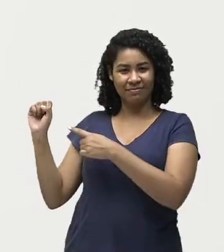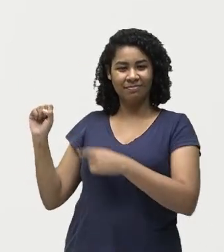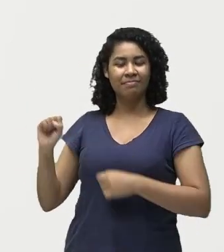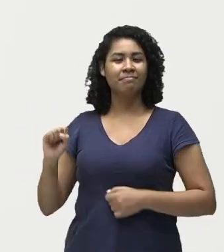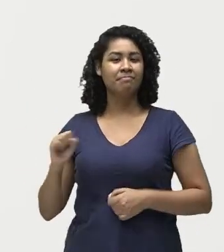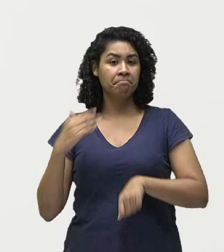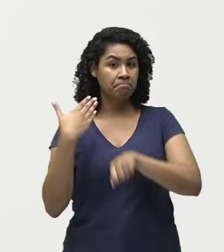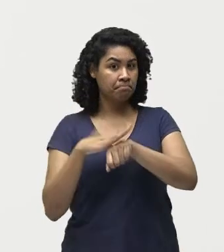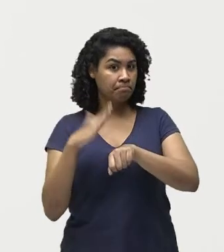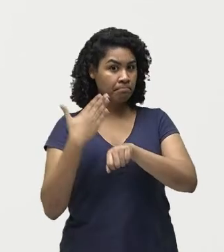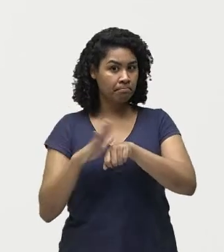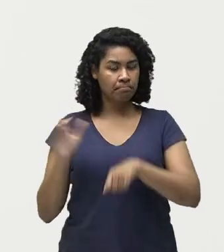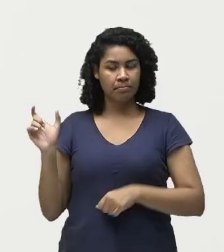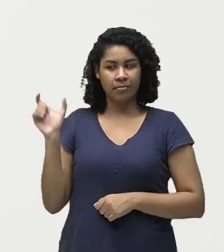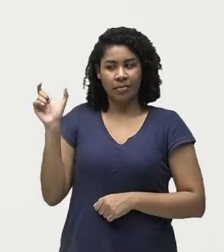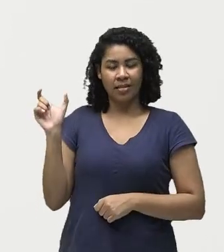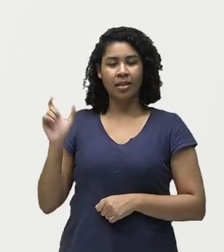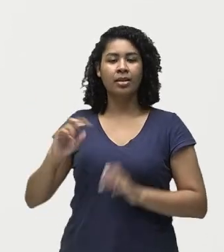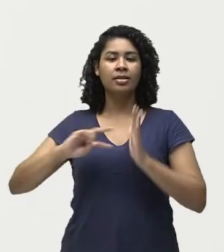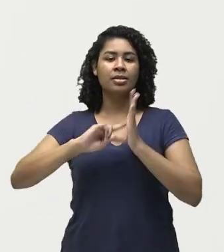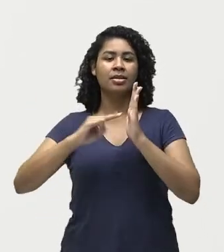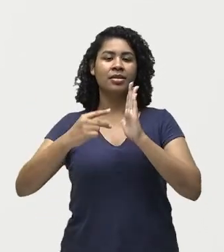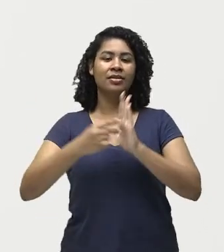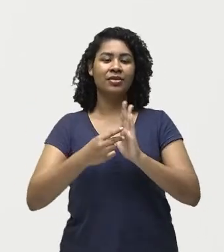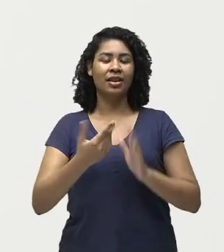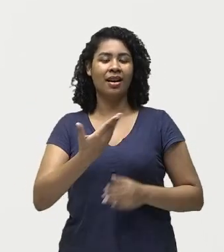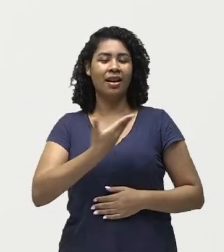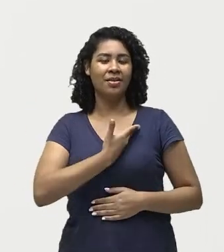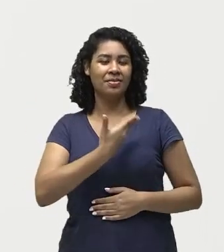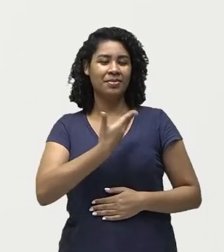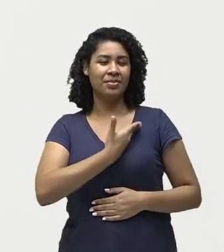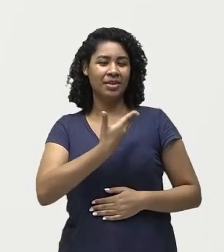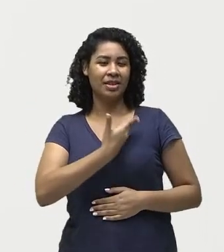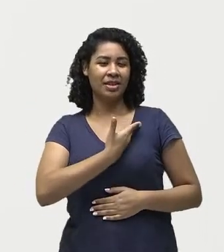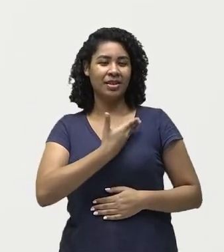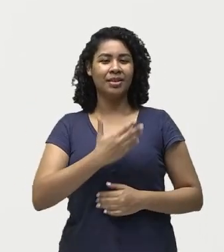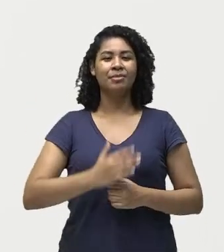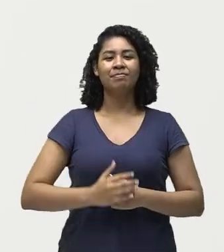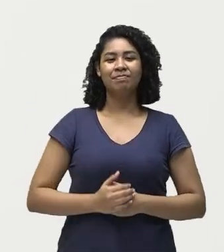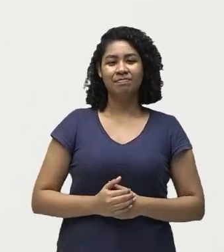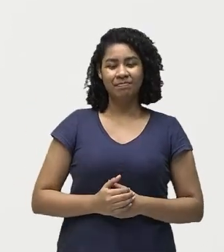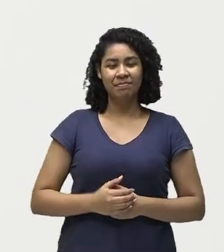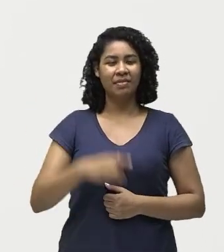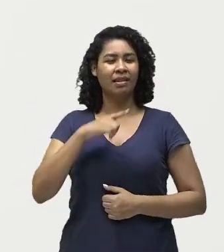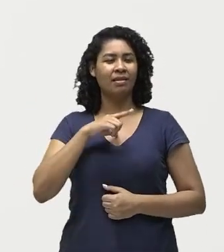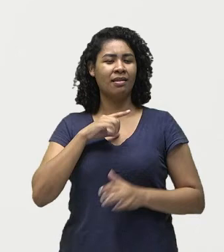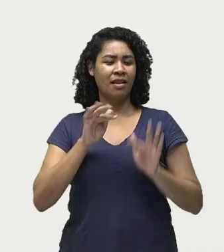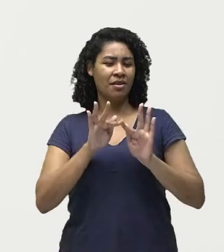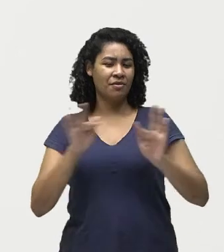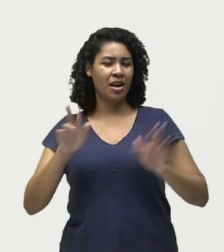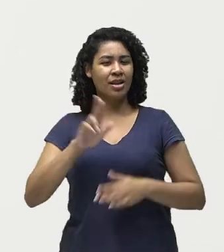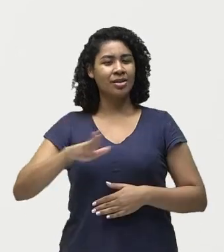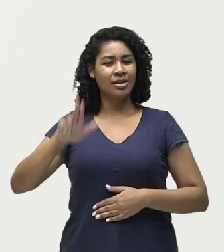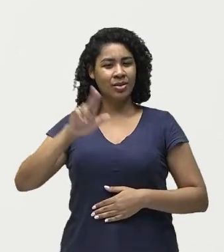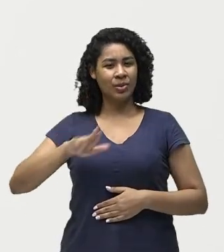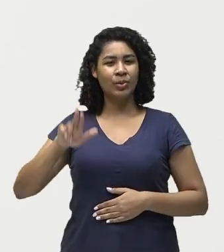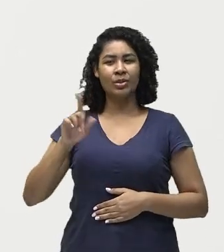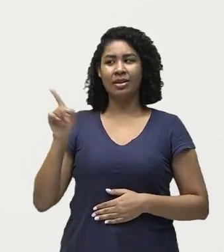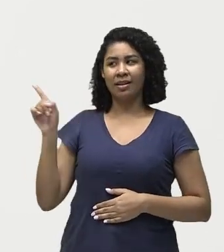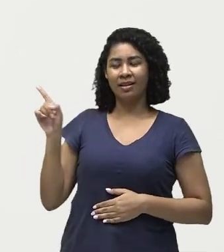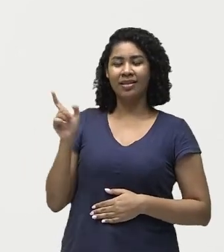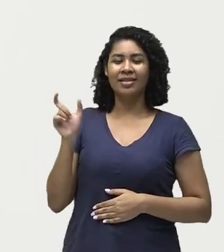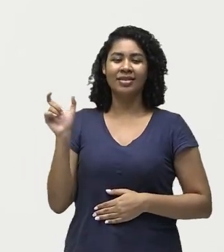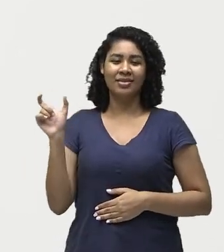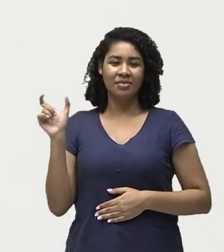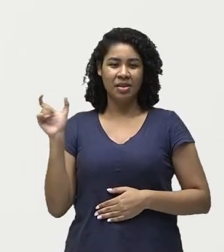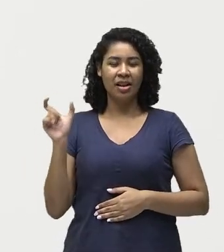repeat? Friends, amigos, né? Nós temos aí o best friend, melhores amigos. Boyfriend, girlfriend,